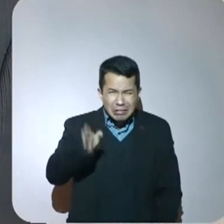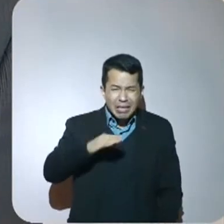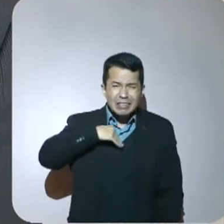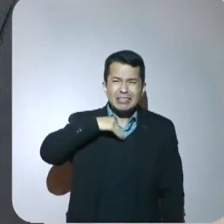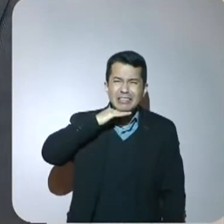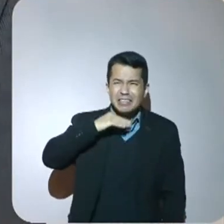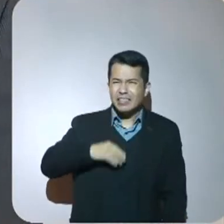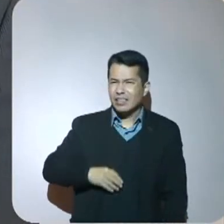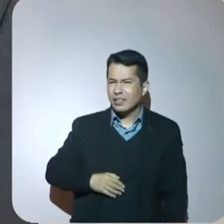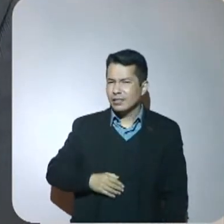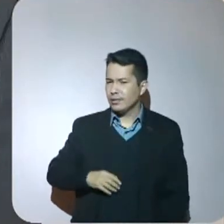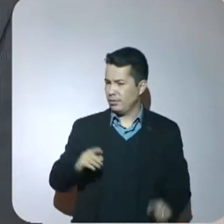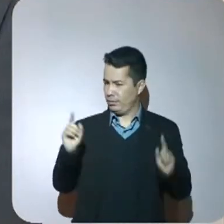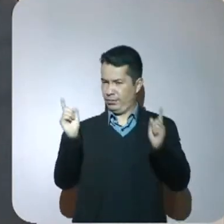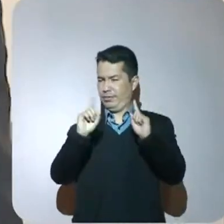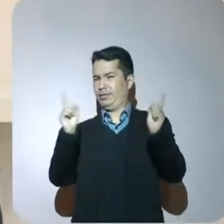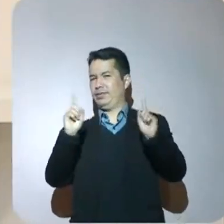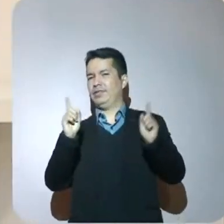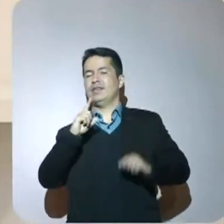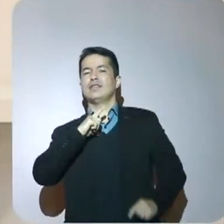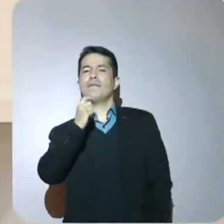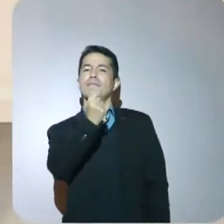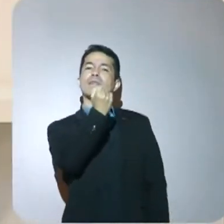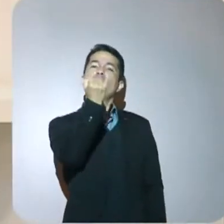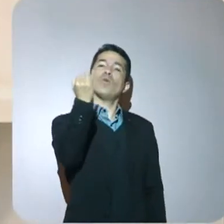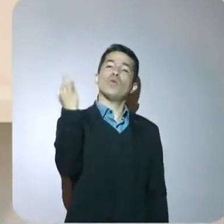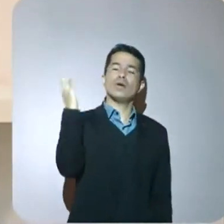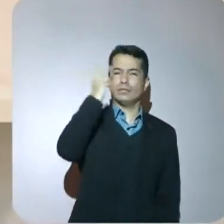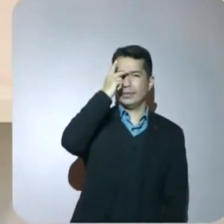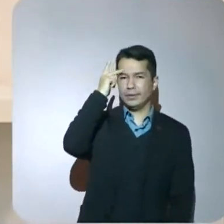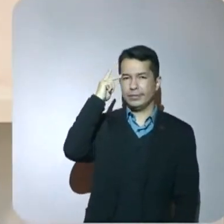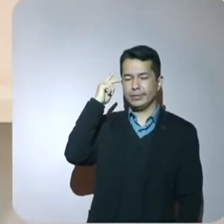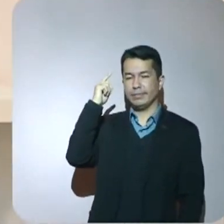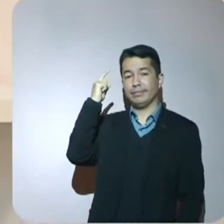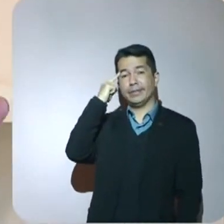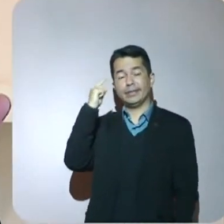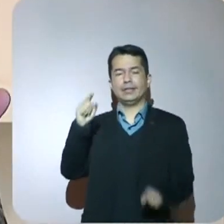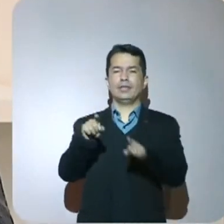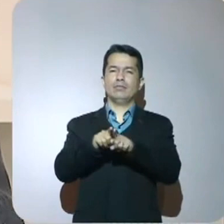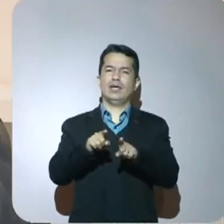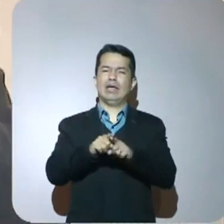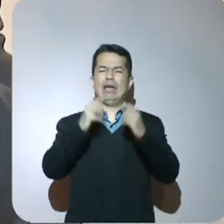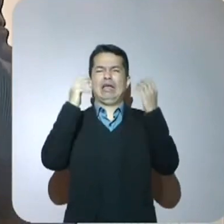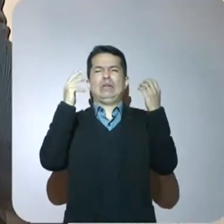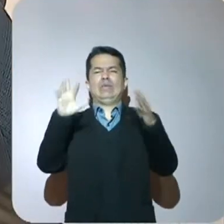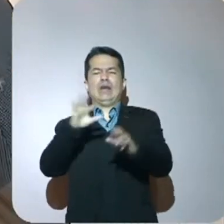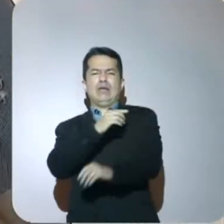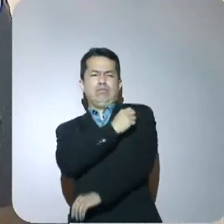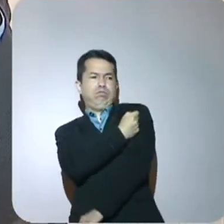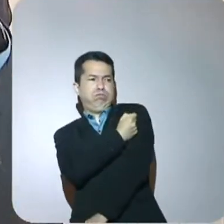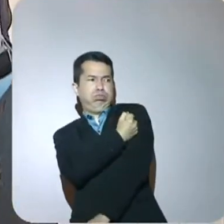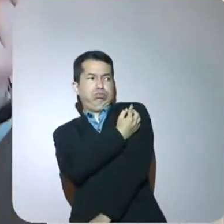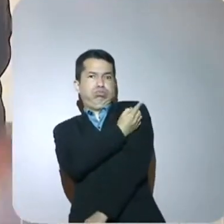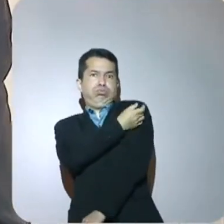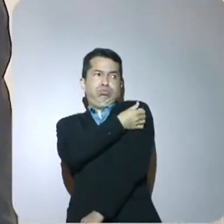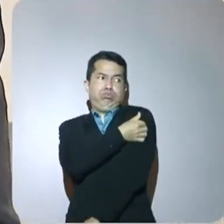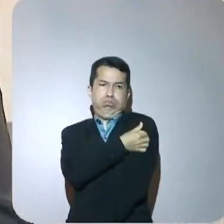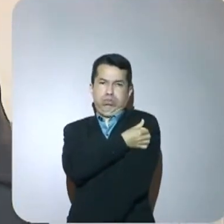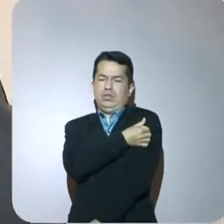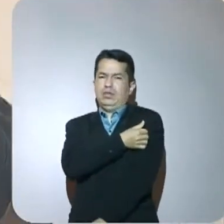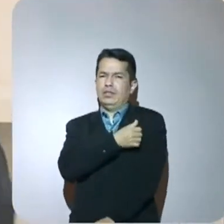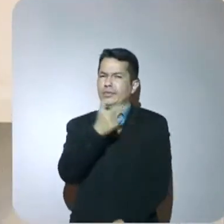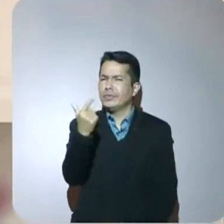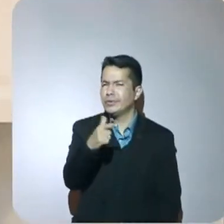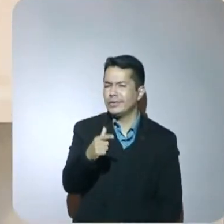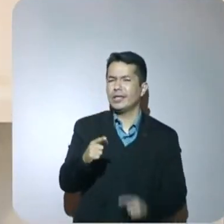nunca participam de toda a linha de ensino da igreja. Quanto mais os ciclos de estudos